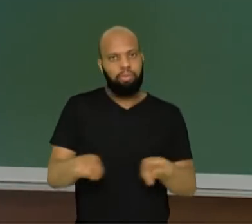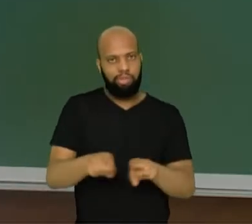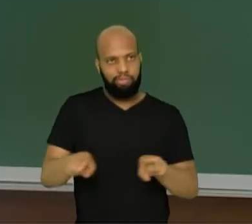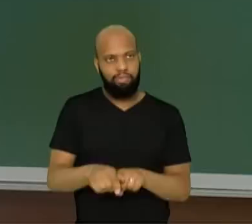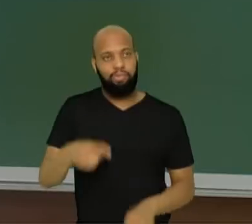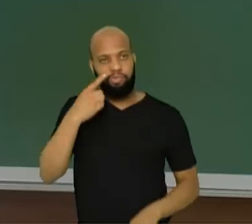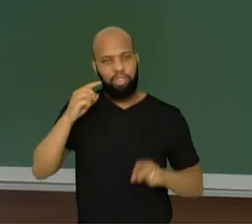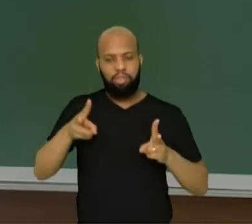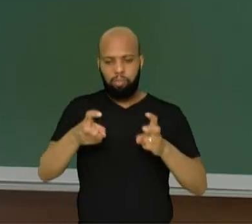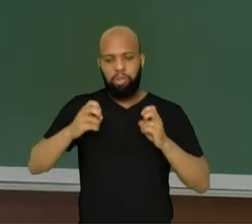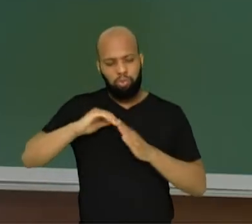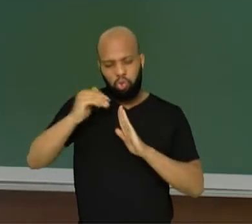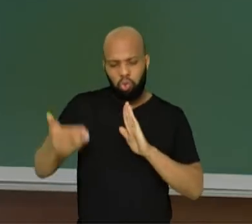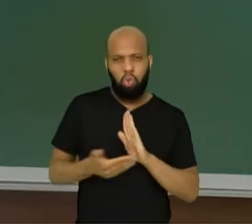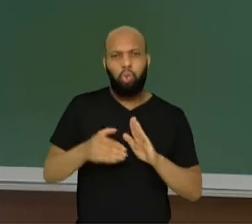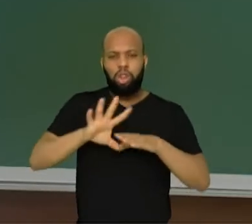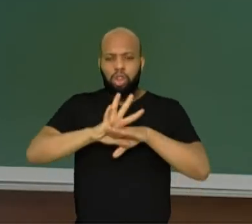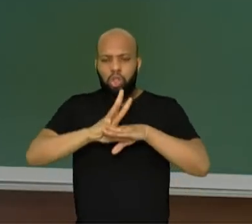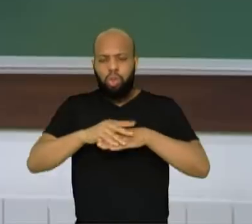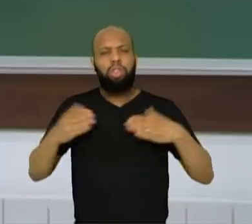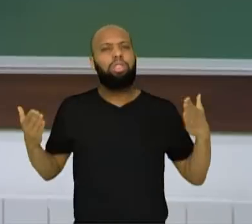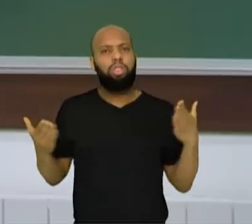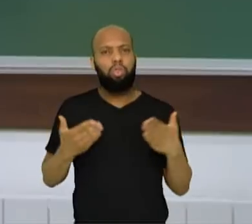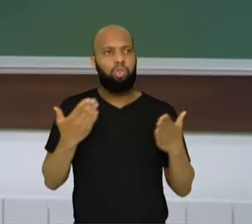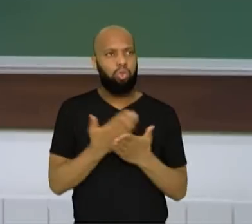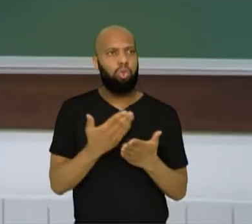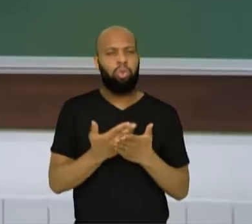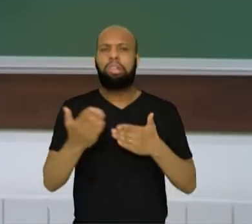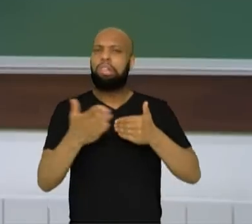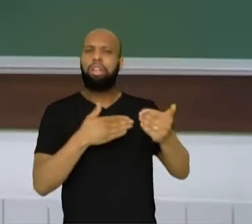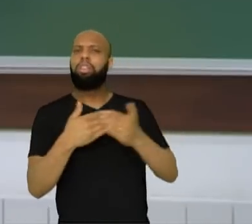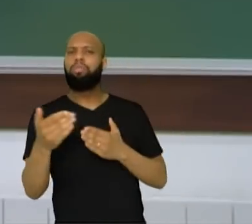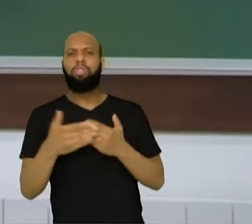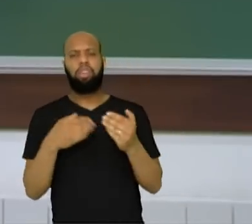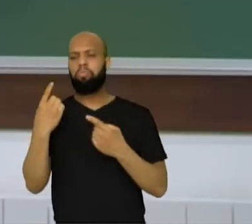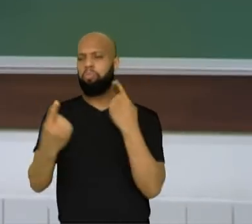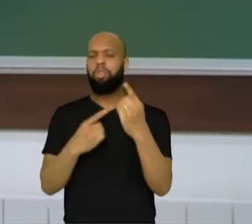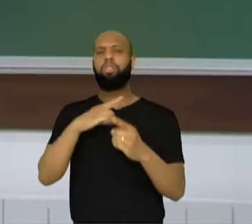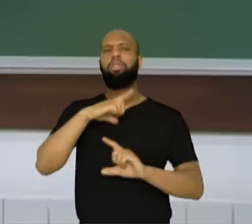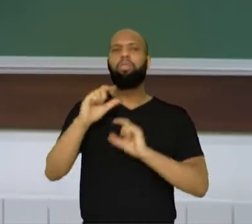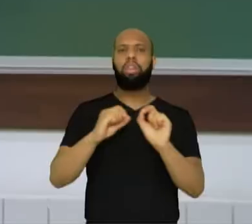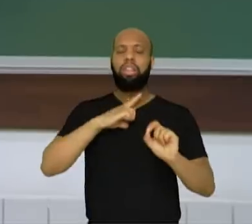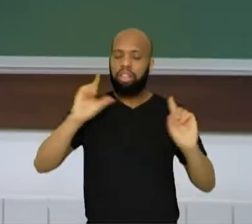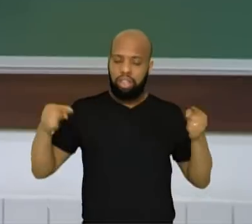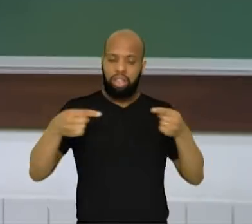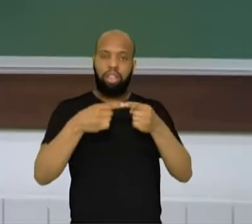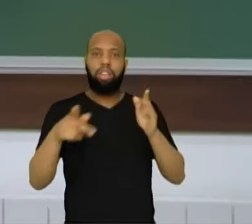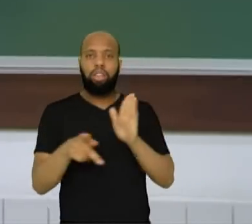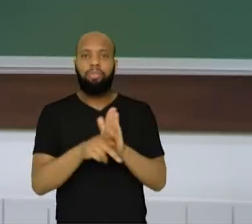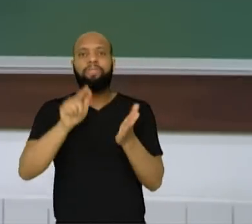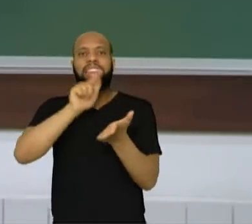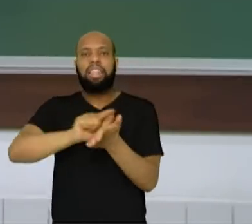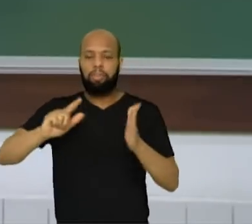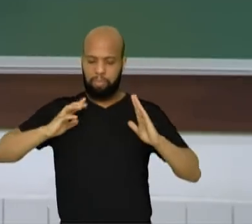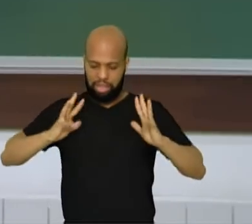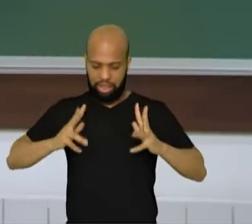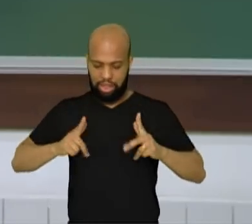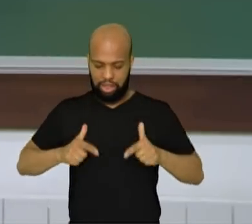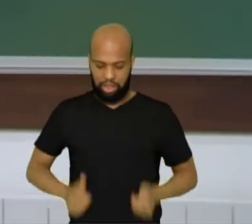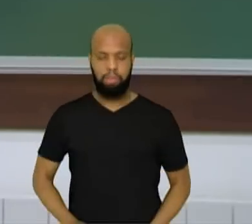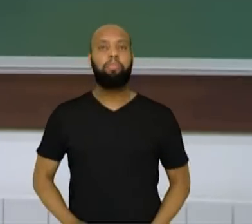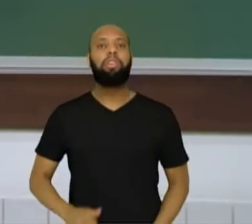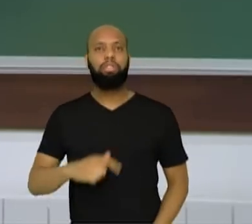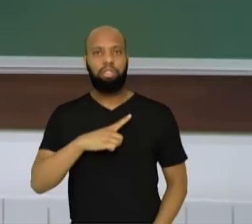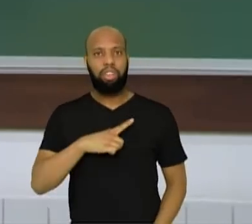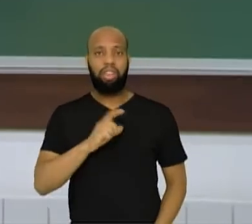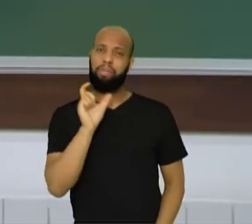que todas as doenças que nós tratamos hoje, não importa qual seja, tem a ver com higiene. Então, se